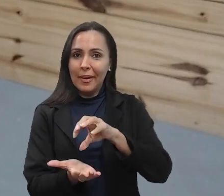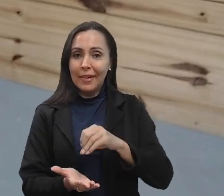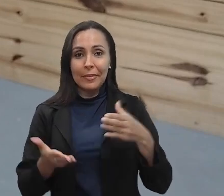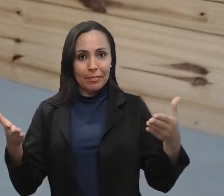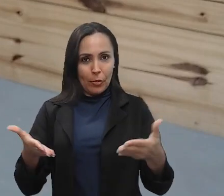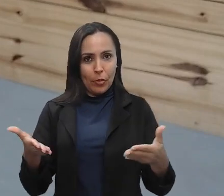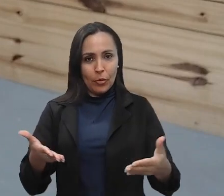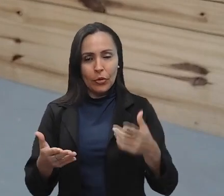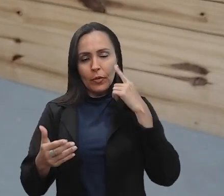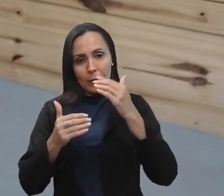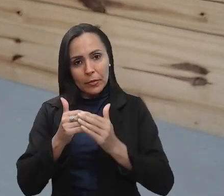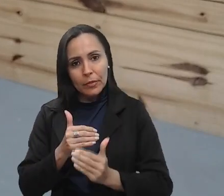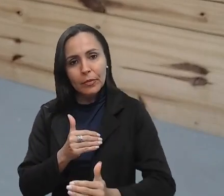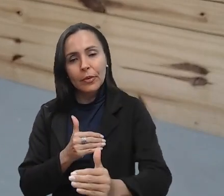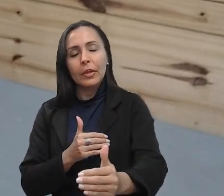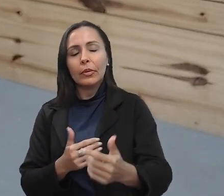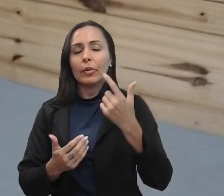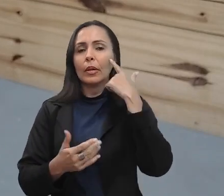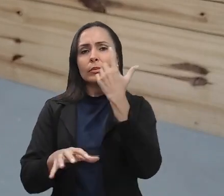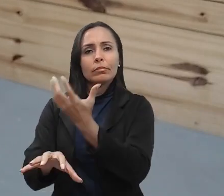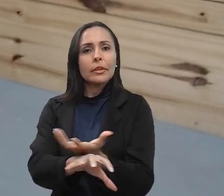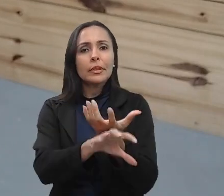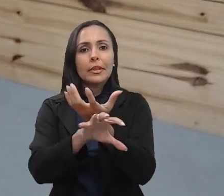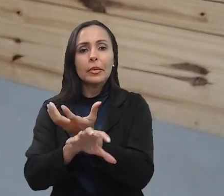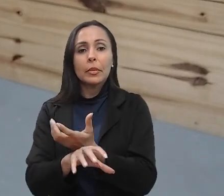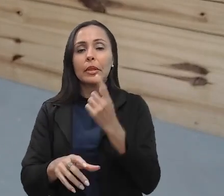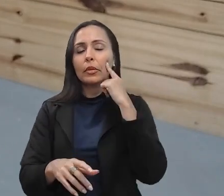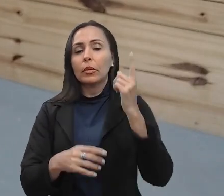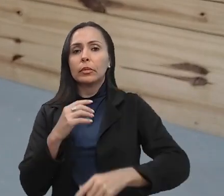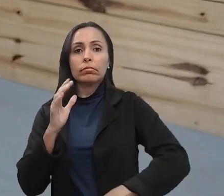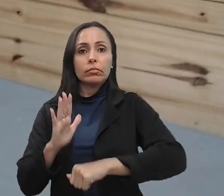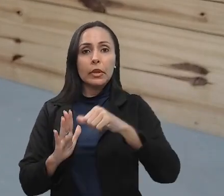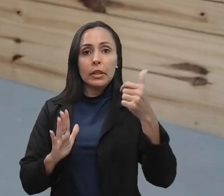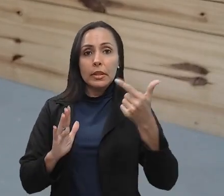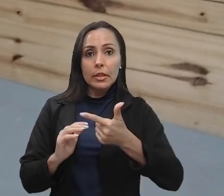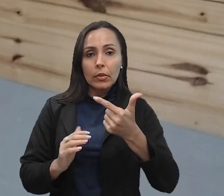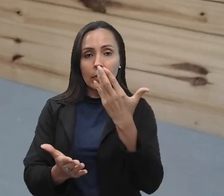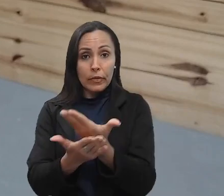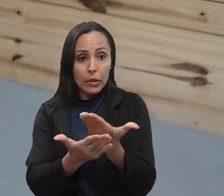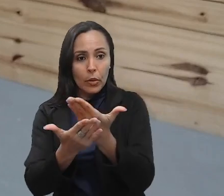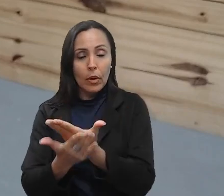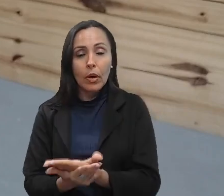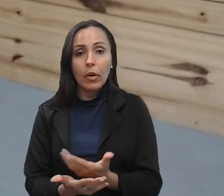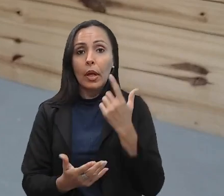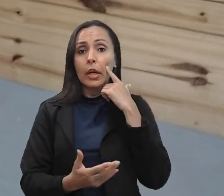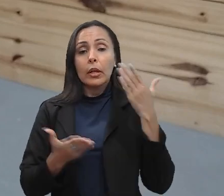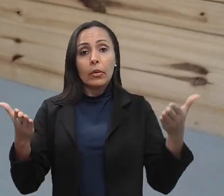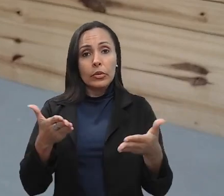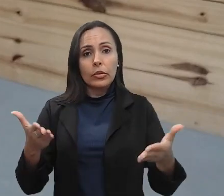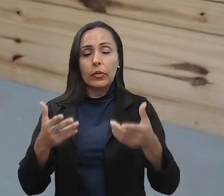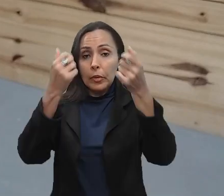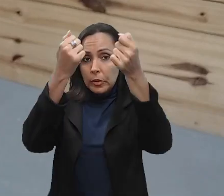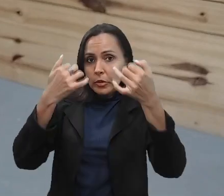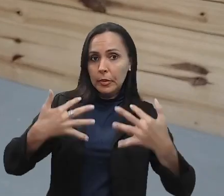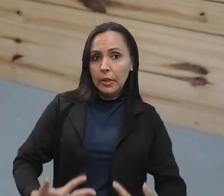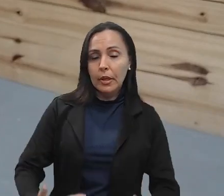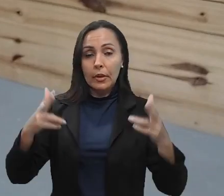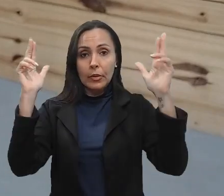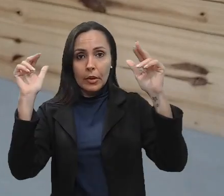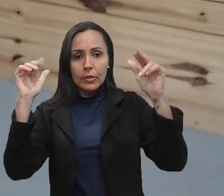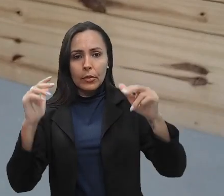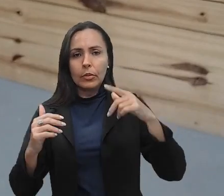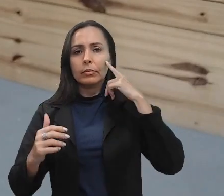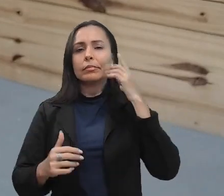estamos dando andamento à nossa disciplina, vamos para a nossa segunda videoaula e a gente hoje vai estar falando de um assunto que é